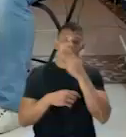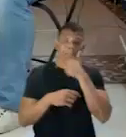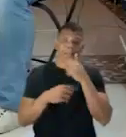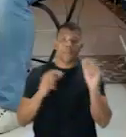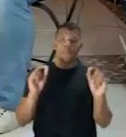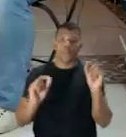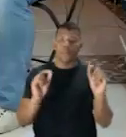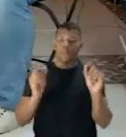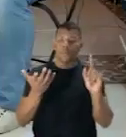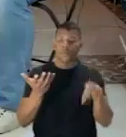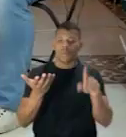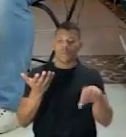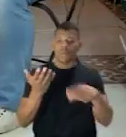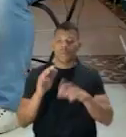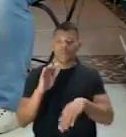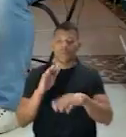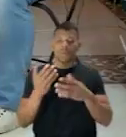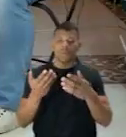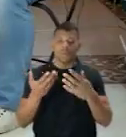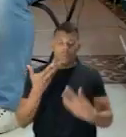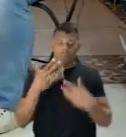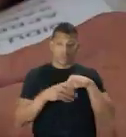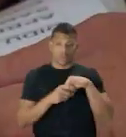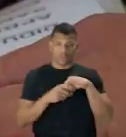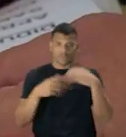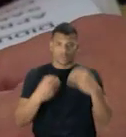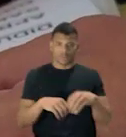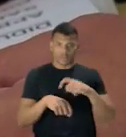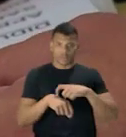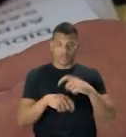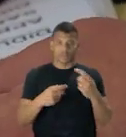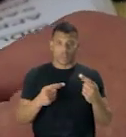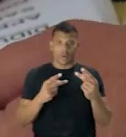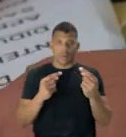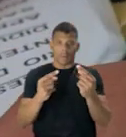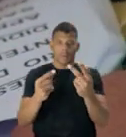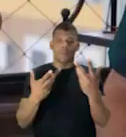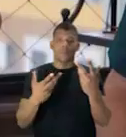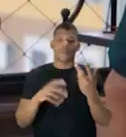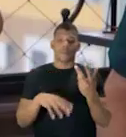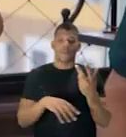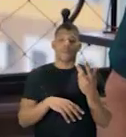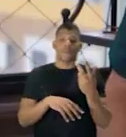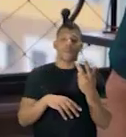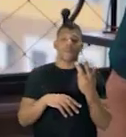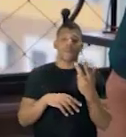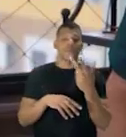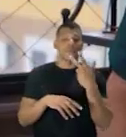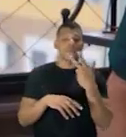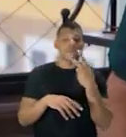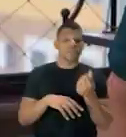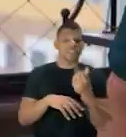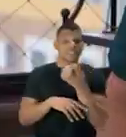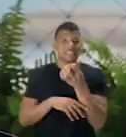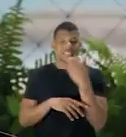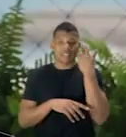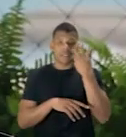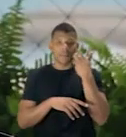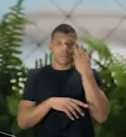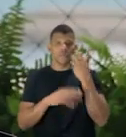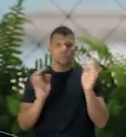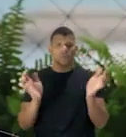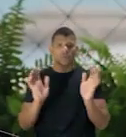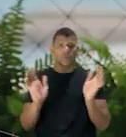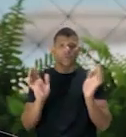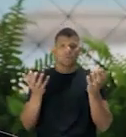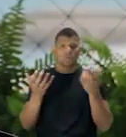se aquela coisa tivesse meio guardada em mim há muito tempo. E aí os produtores... Pô, Dido, 16 faixas.